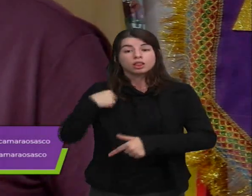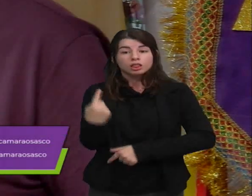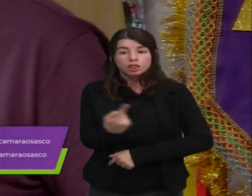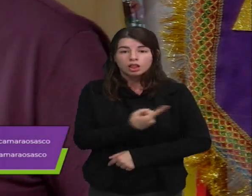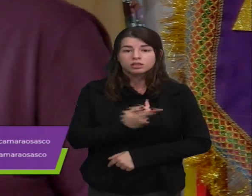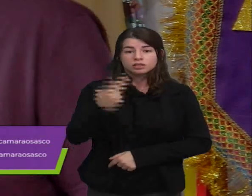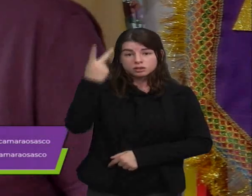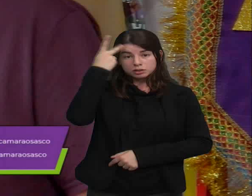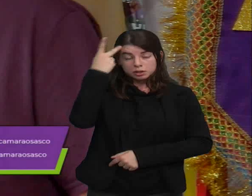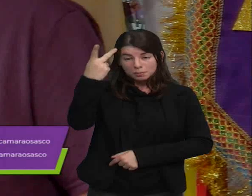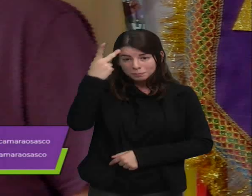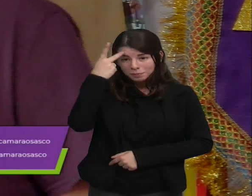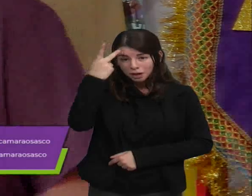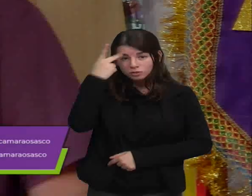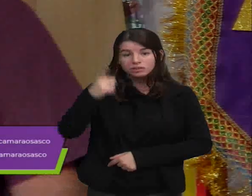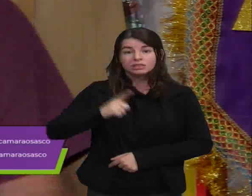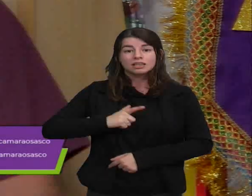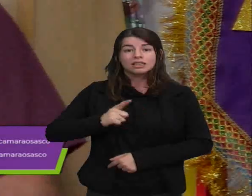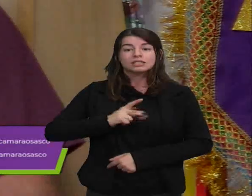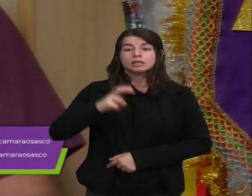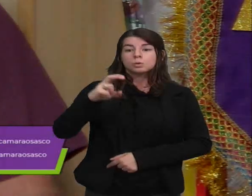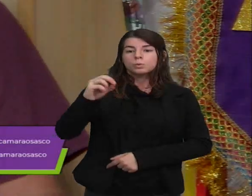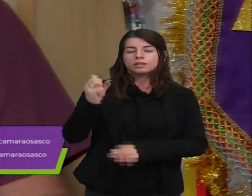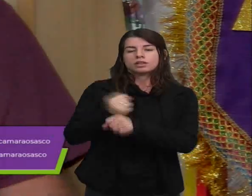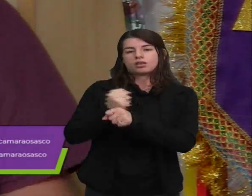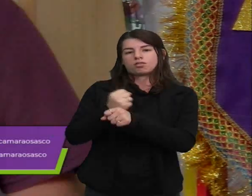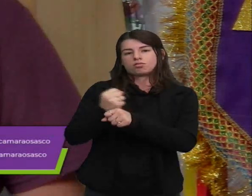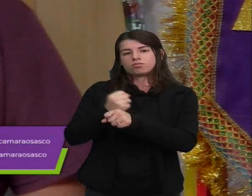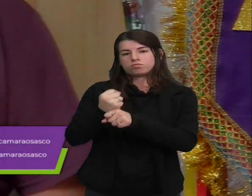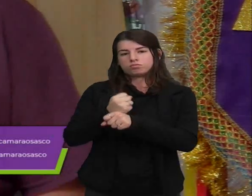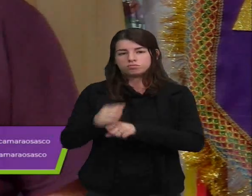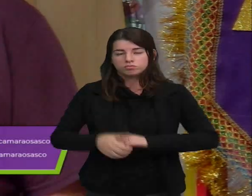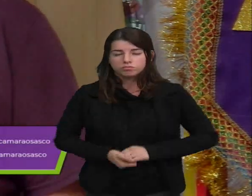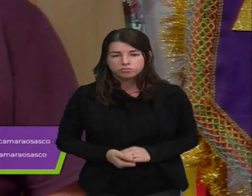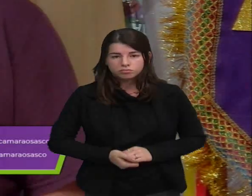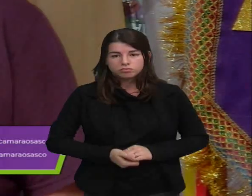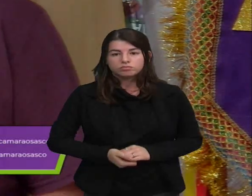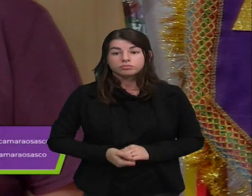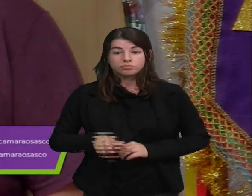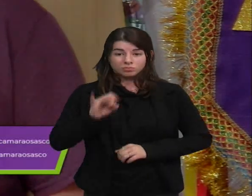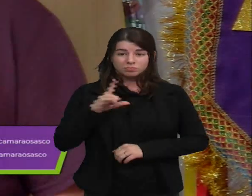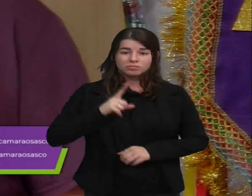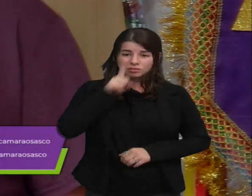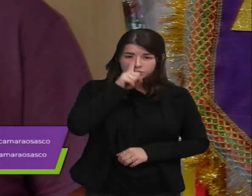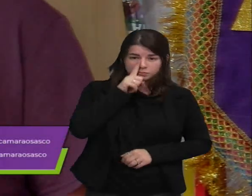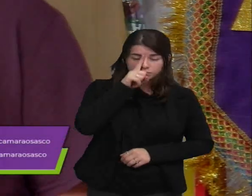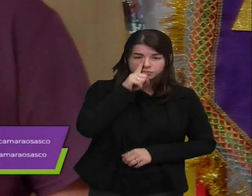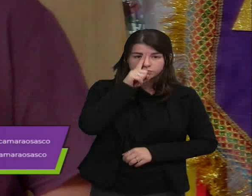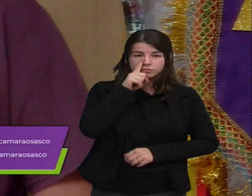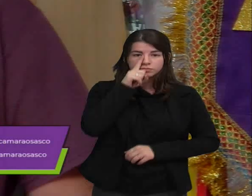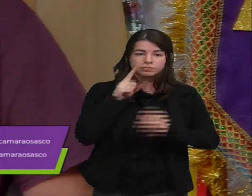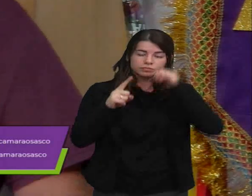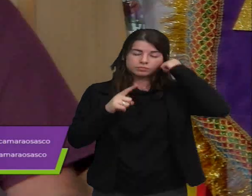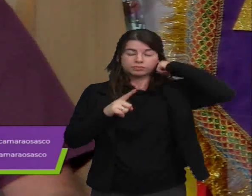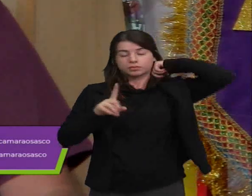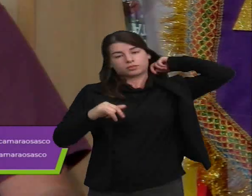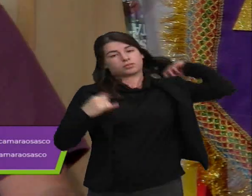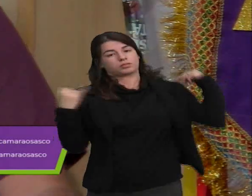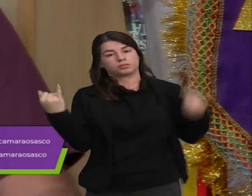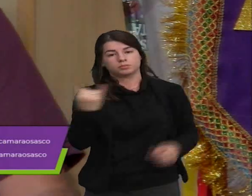Ceará disse aqui fez 50 anos esse ano e com esse risco fundamental